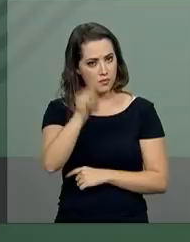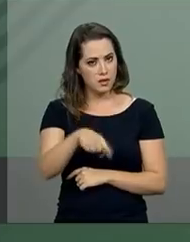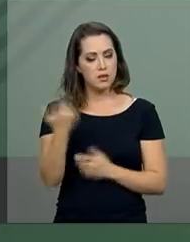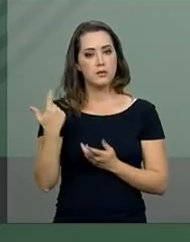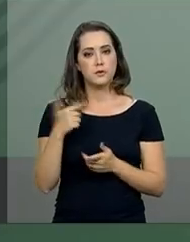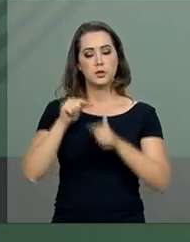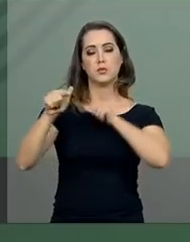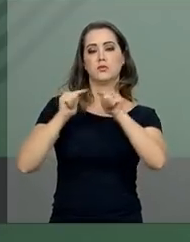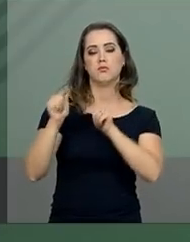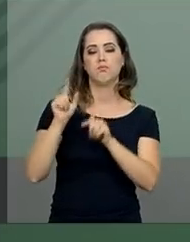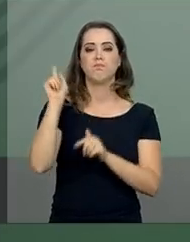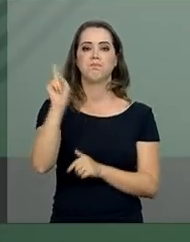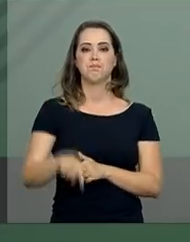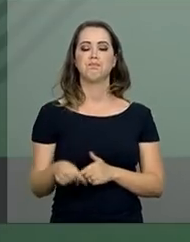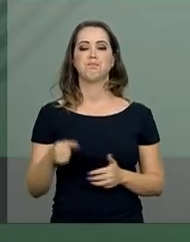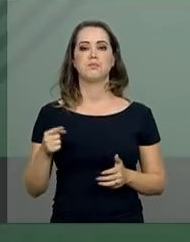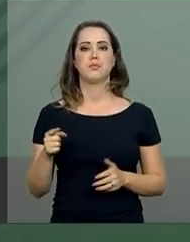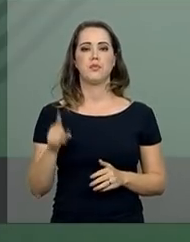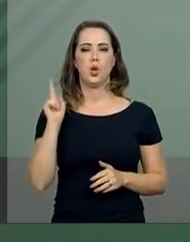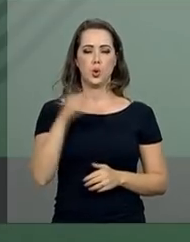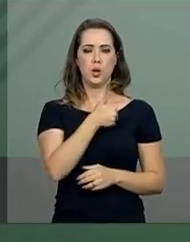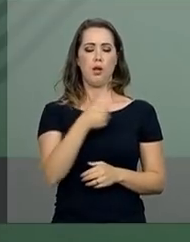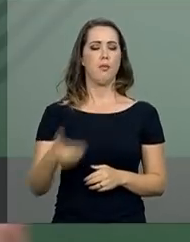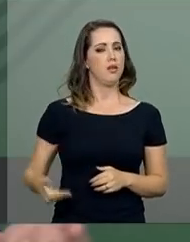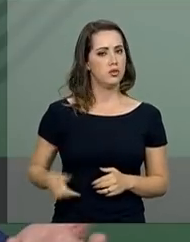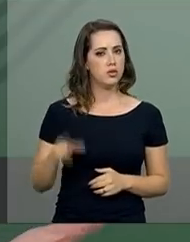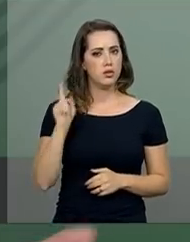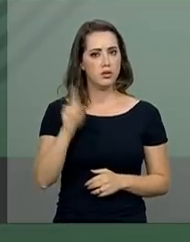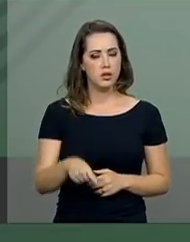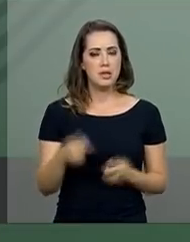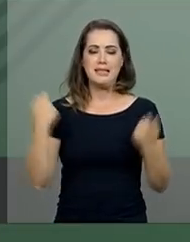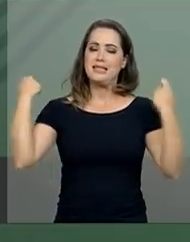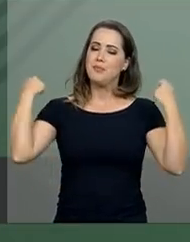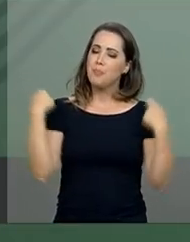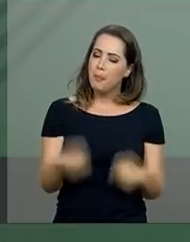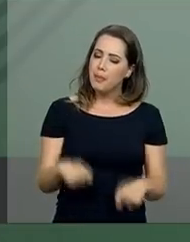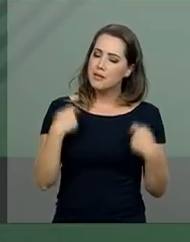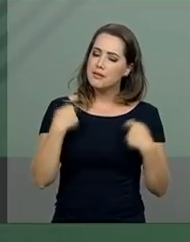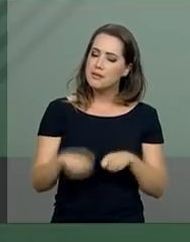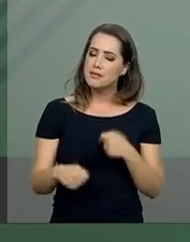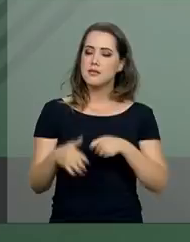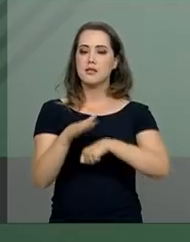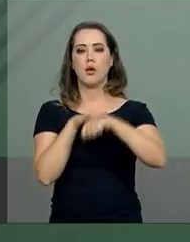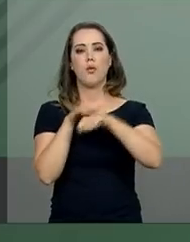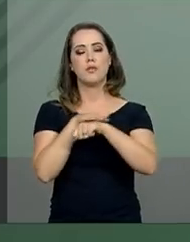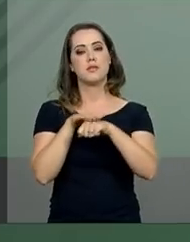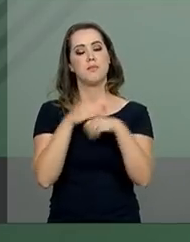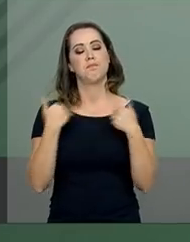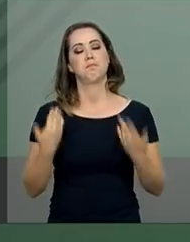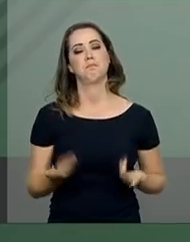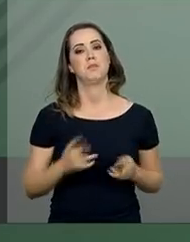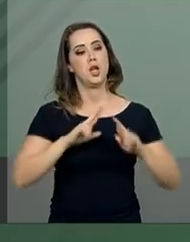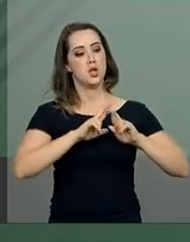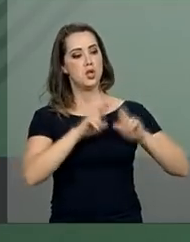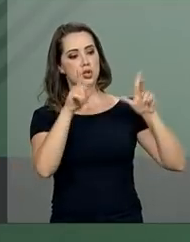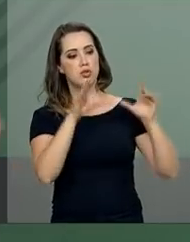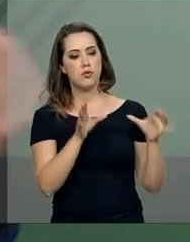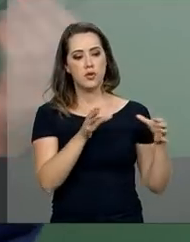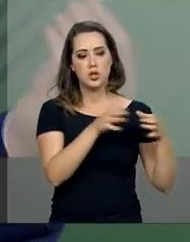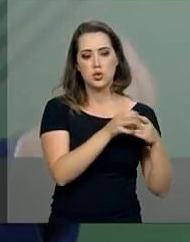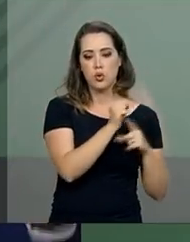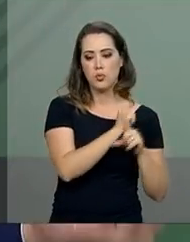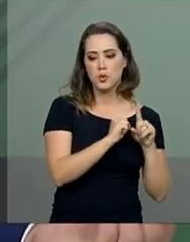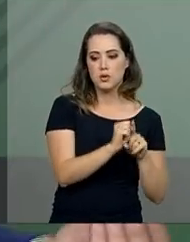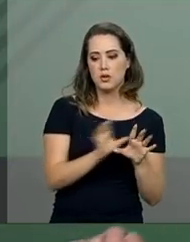atividade de governança que necessita do diálogo nós temos diferenças sociais nós